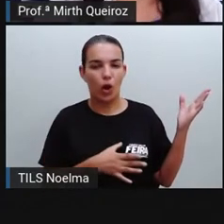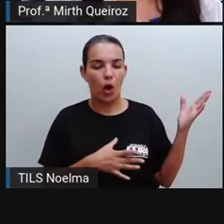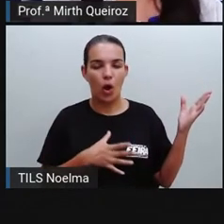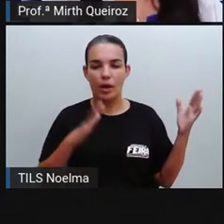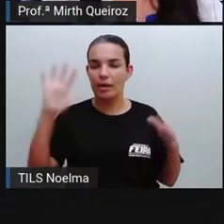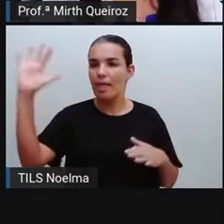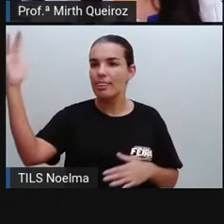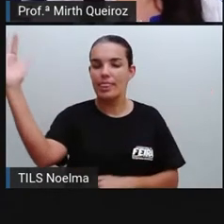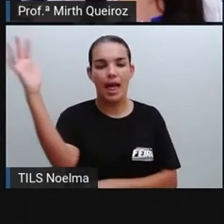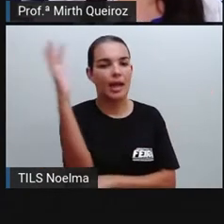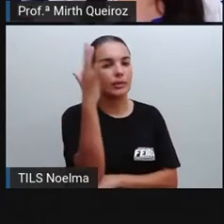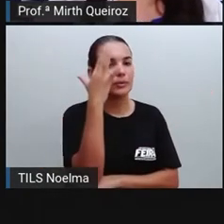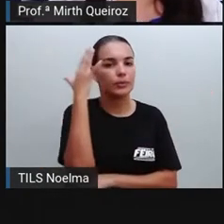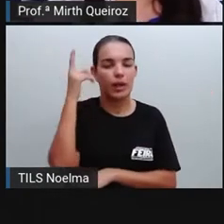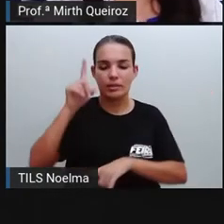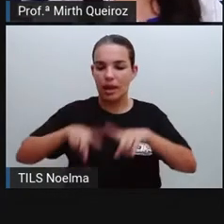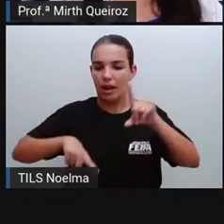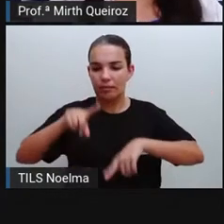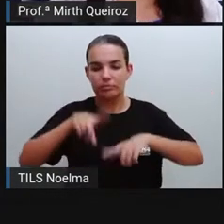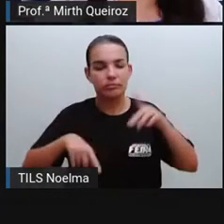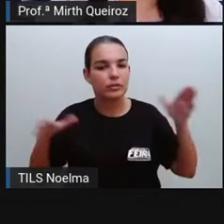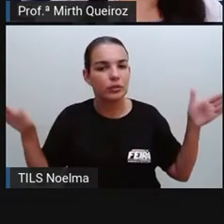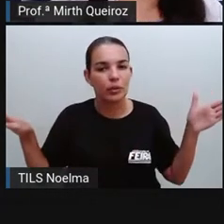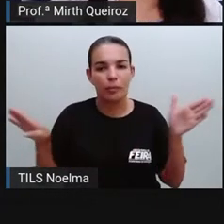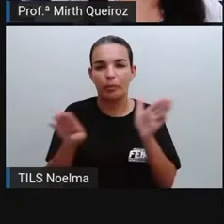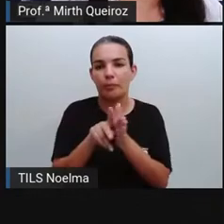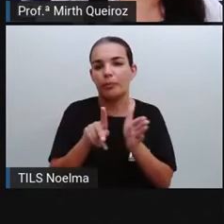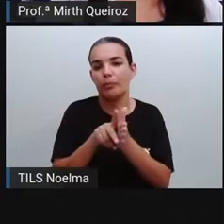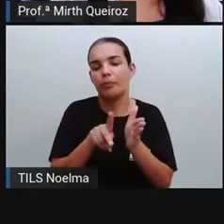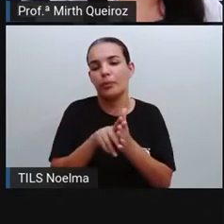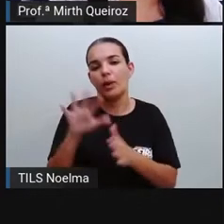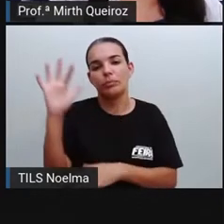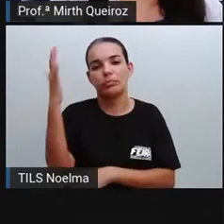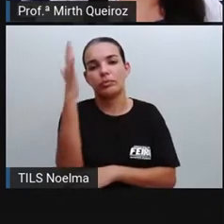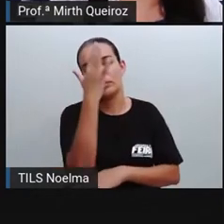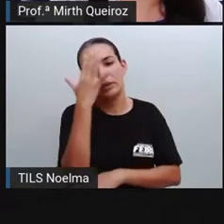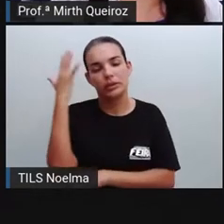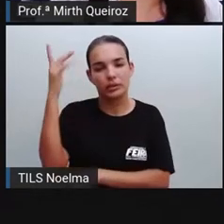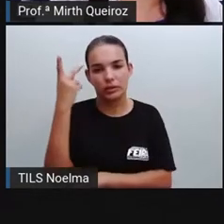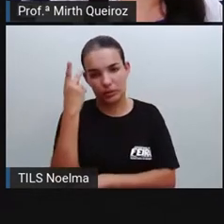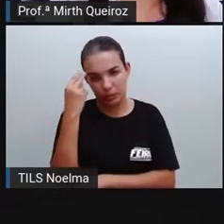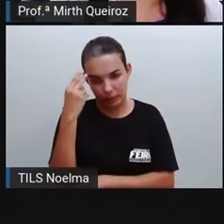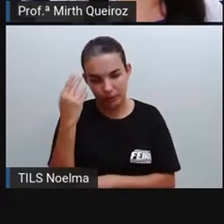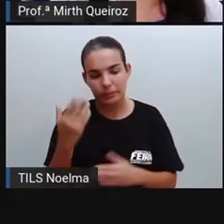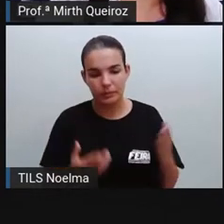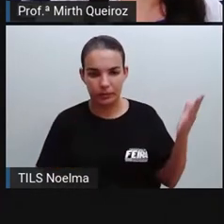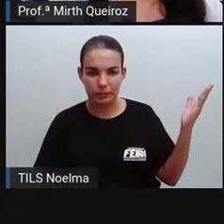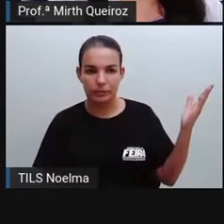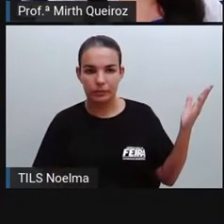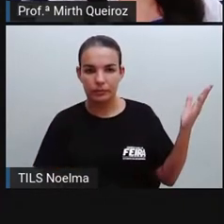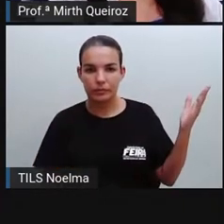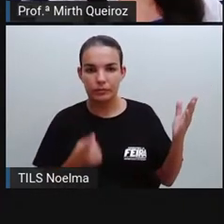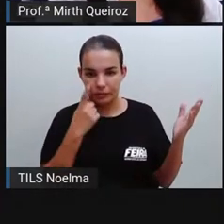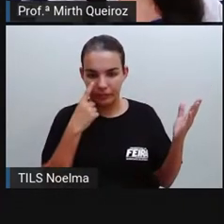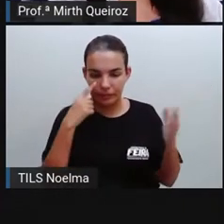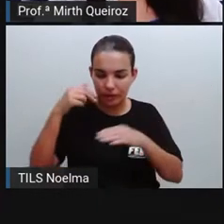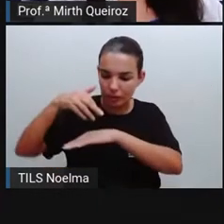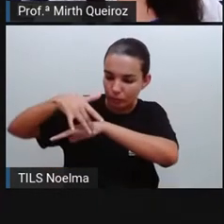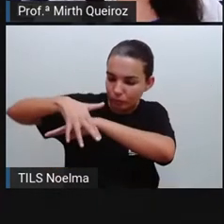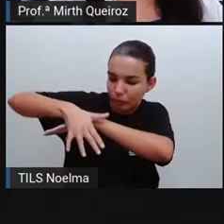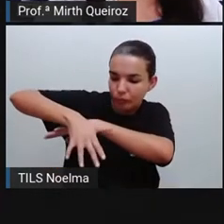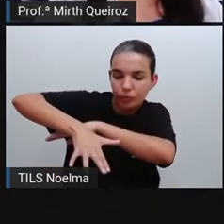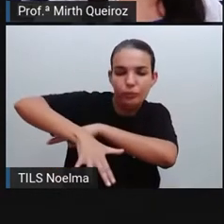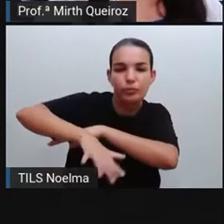observar elementos que fazem parte da natureza, né? Da própria natureza, como é o caso